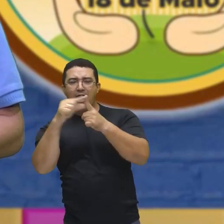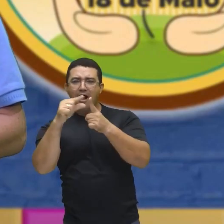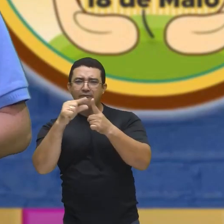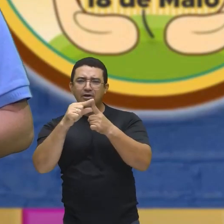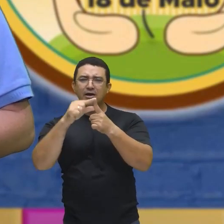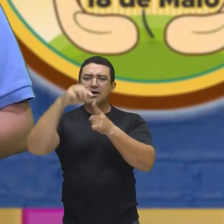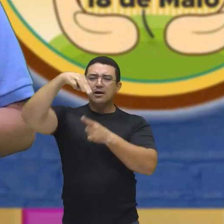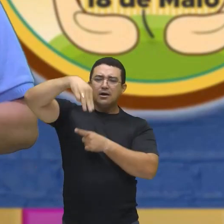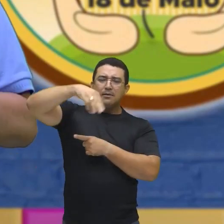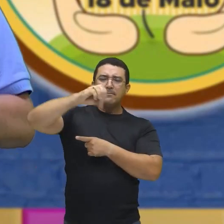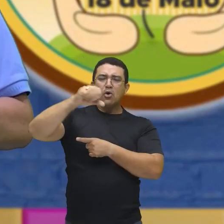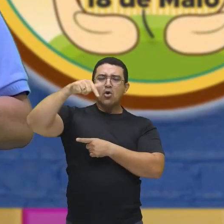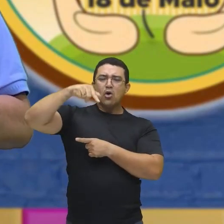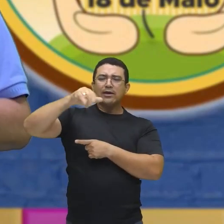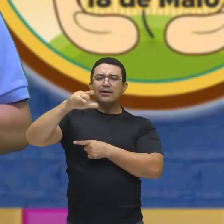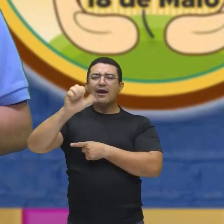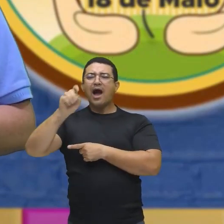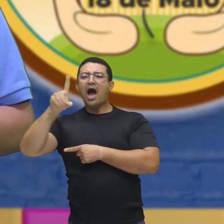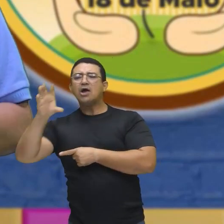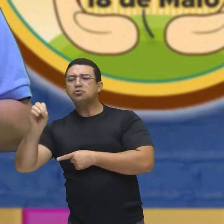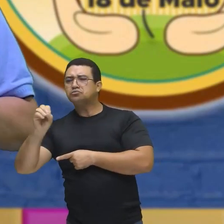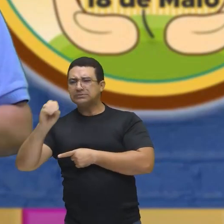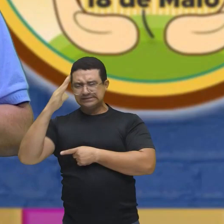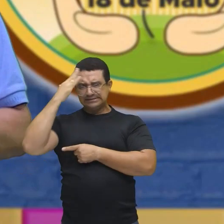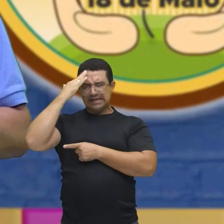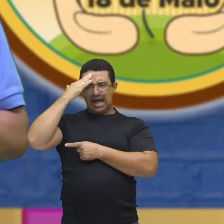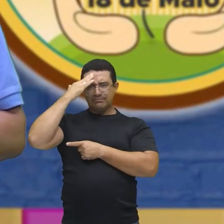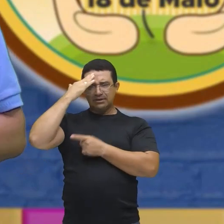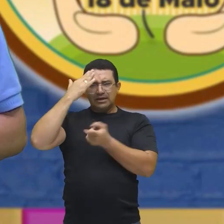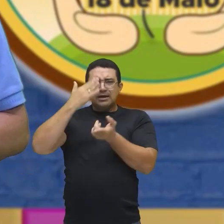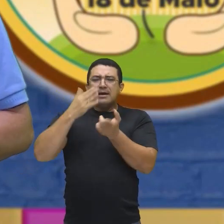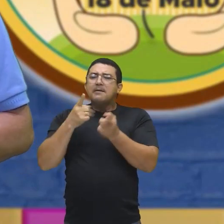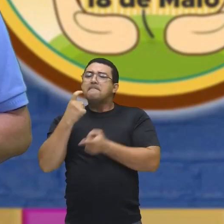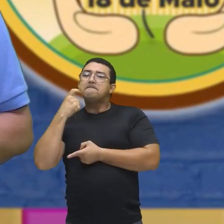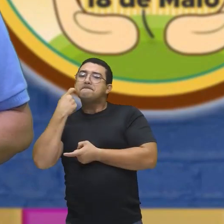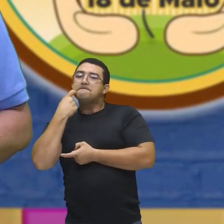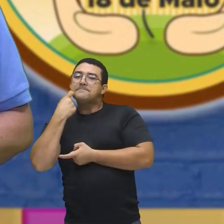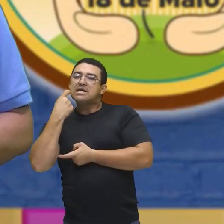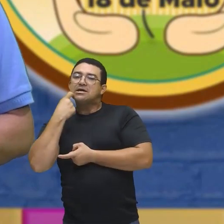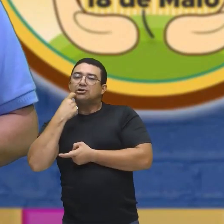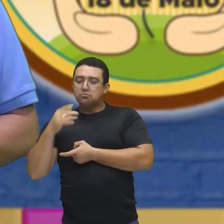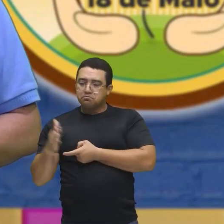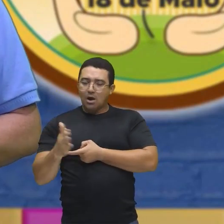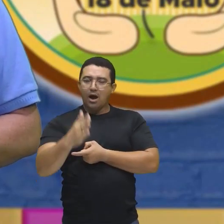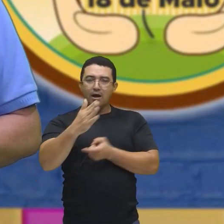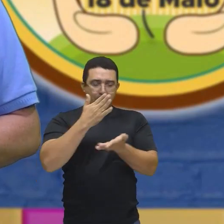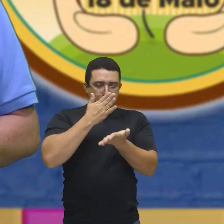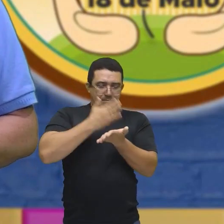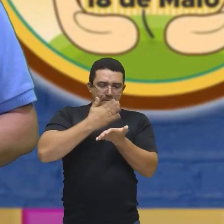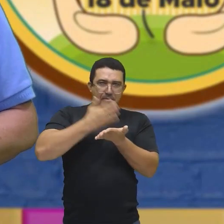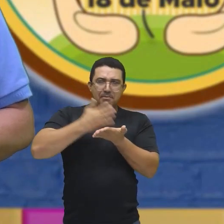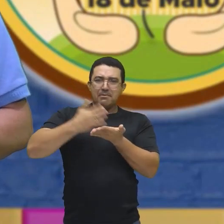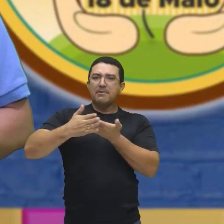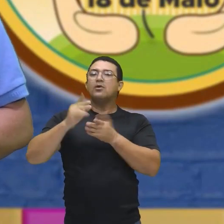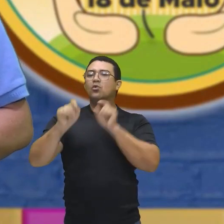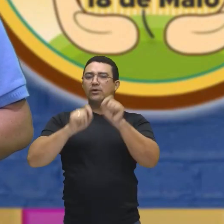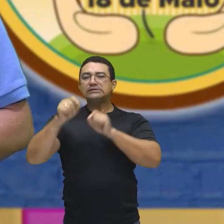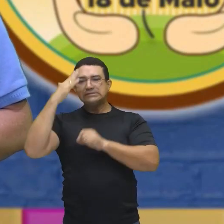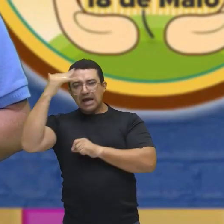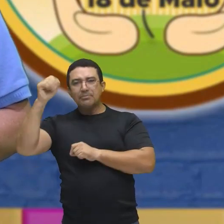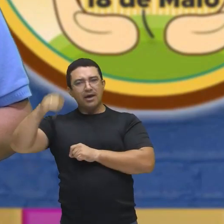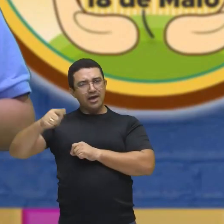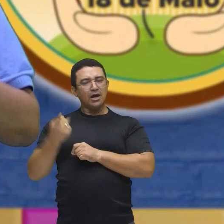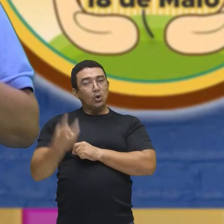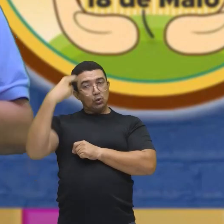nossos municípios, alguém sabe o que é um peixe muqueado? Escrevam aí, vamos ver. Isso faz parte da nossa cultura, da cultura